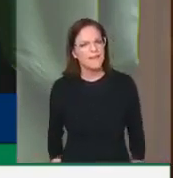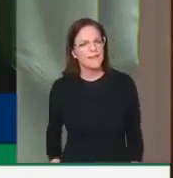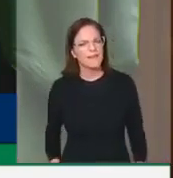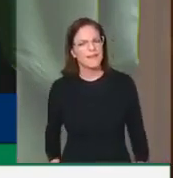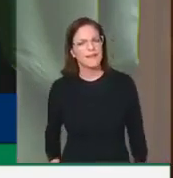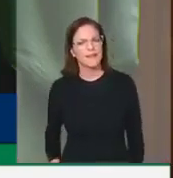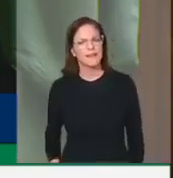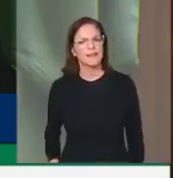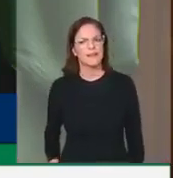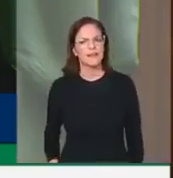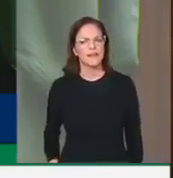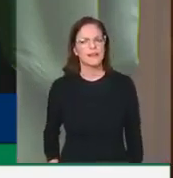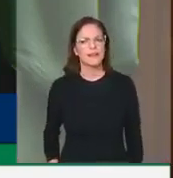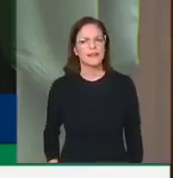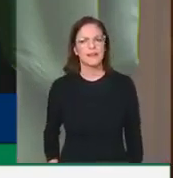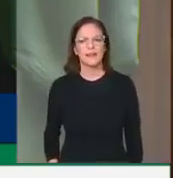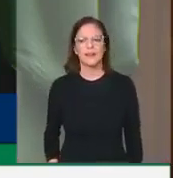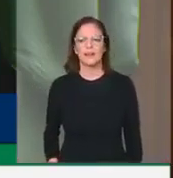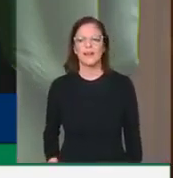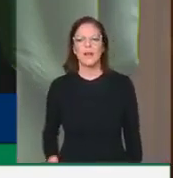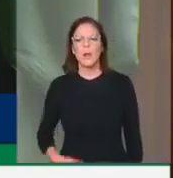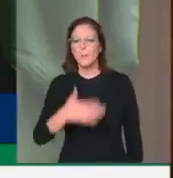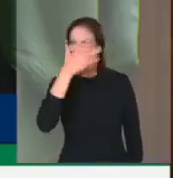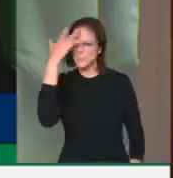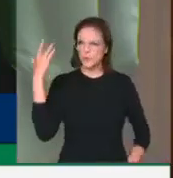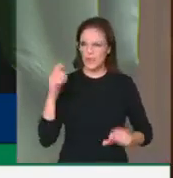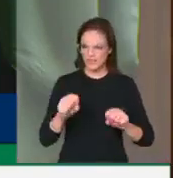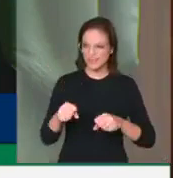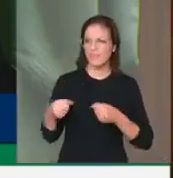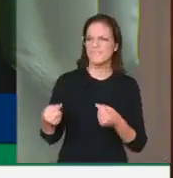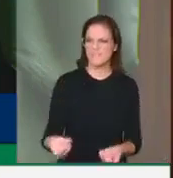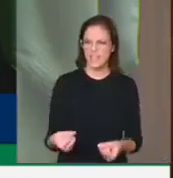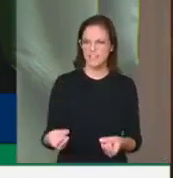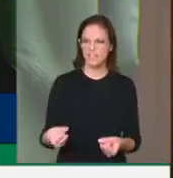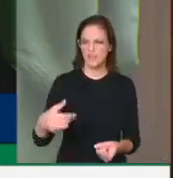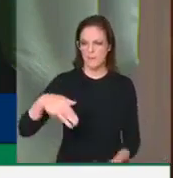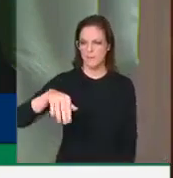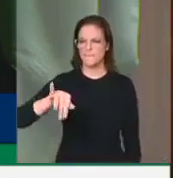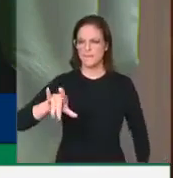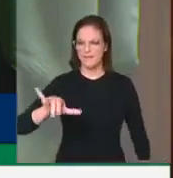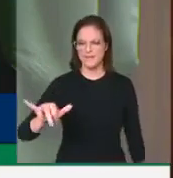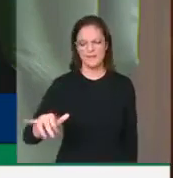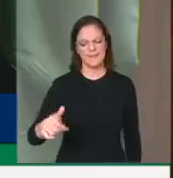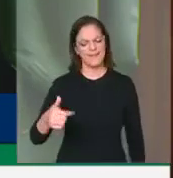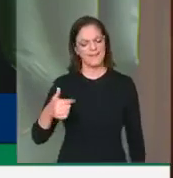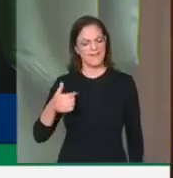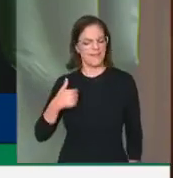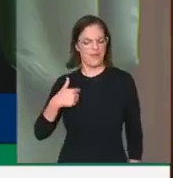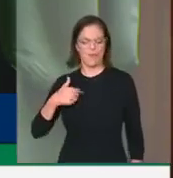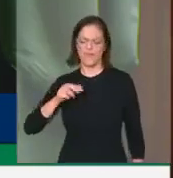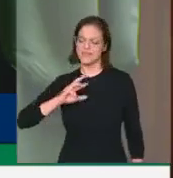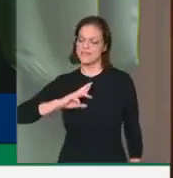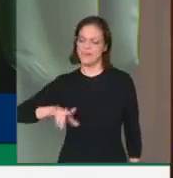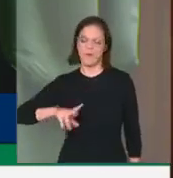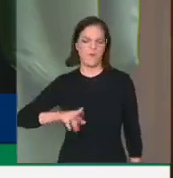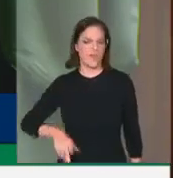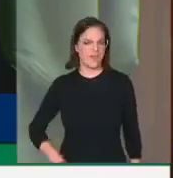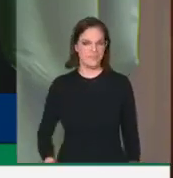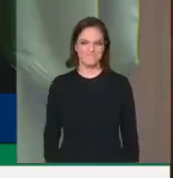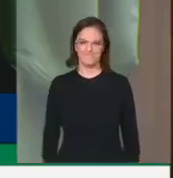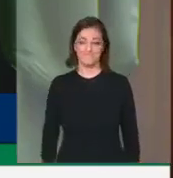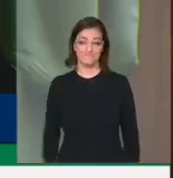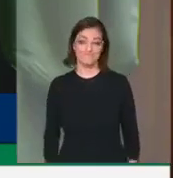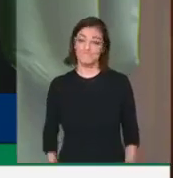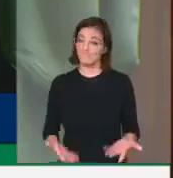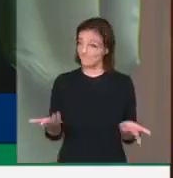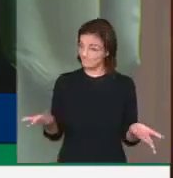nessa república, ministro Sérgio Moro, que defende milícia, não sou eu. Talvez quem defenda a milícia esteja muito mais